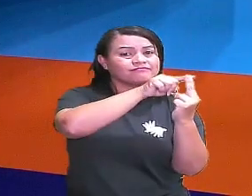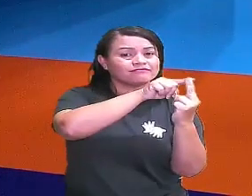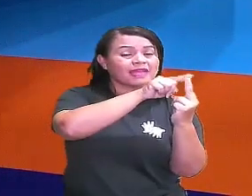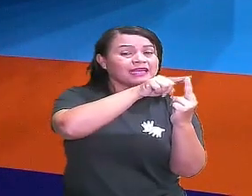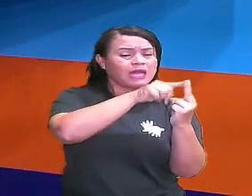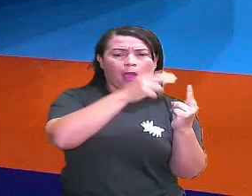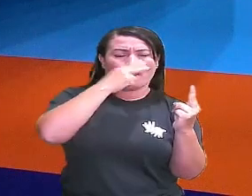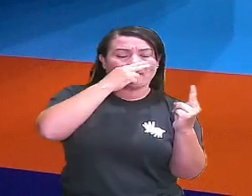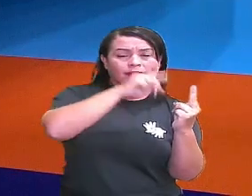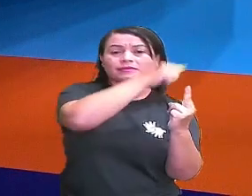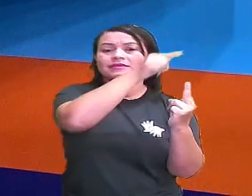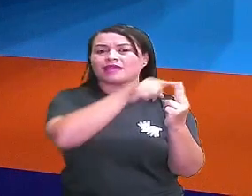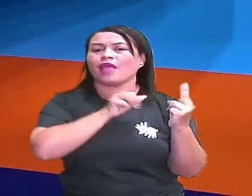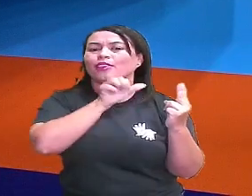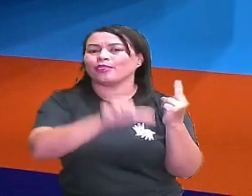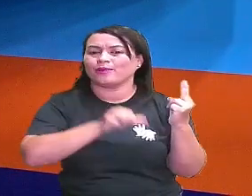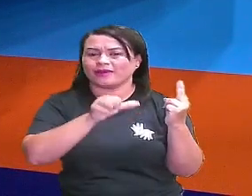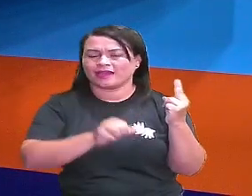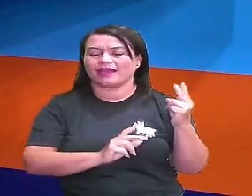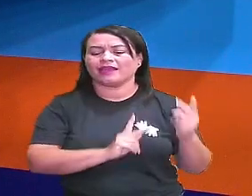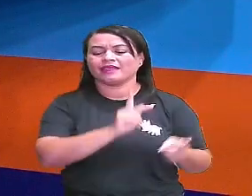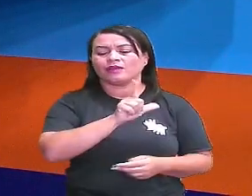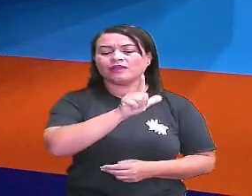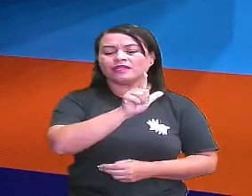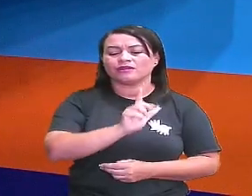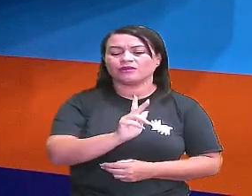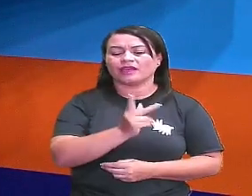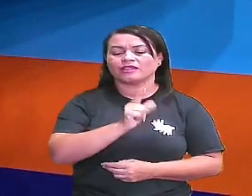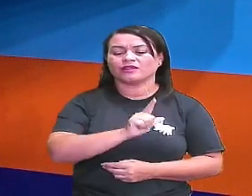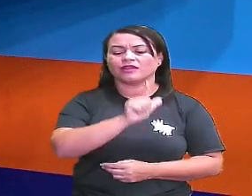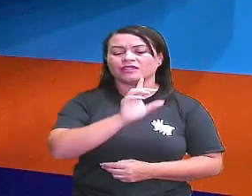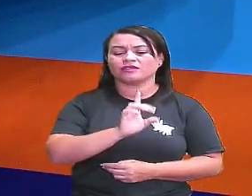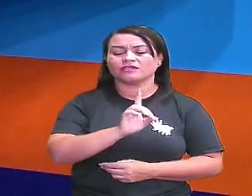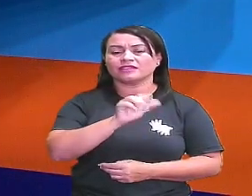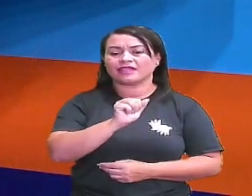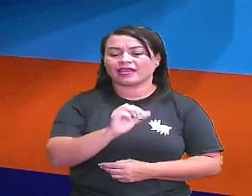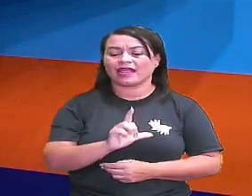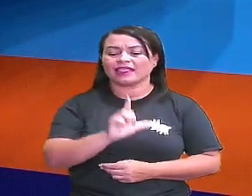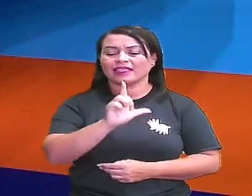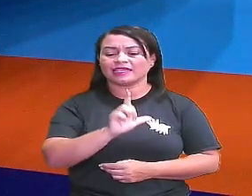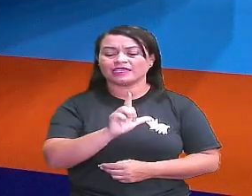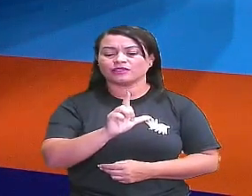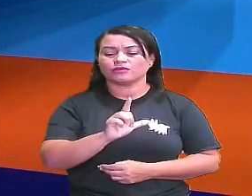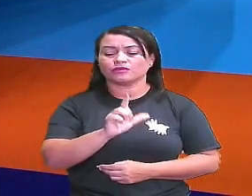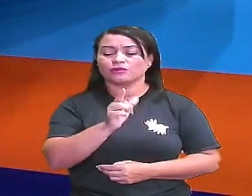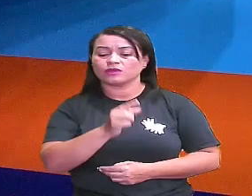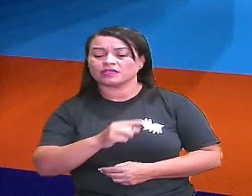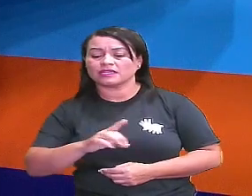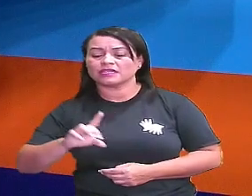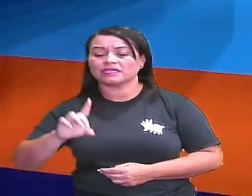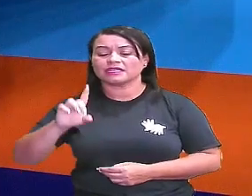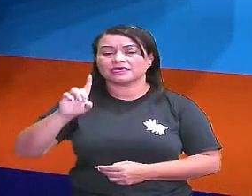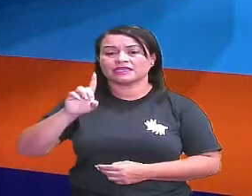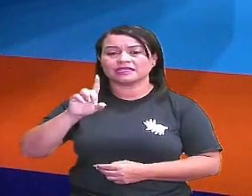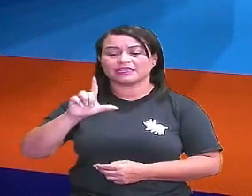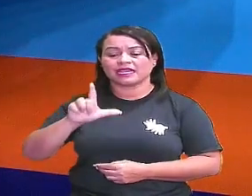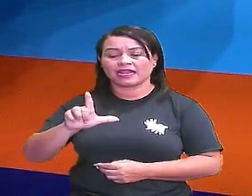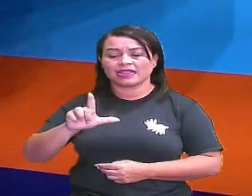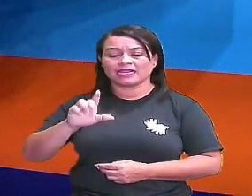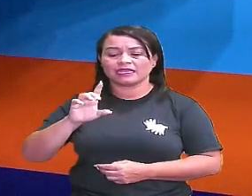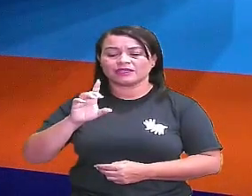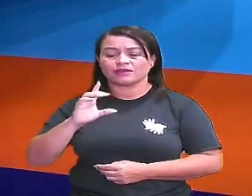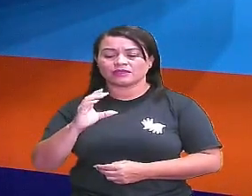eu estou tratando com litro, quilolitro, hectolitro, decalitro. Nos submúltiplos,